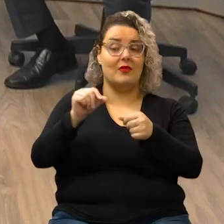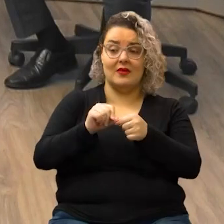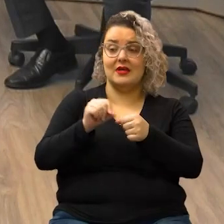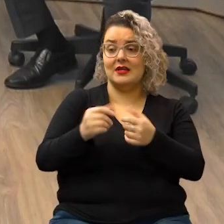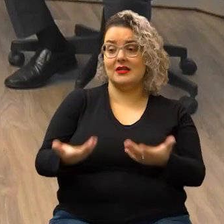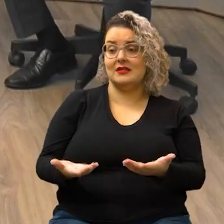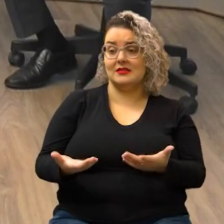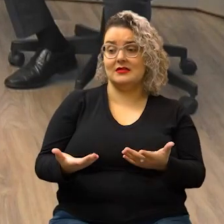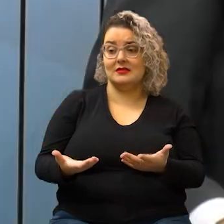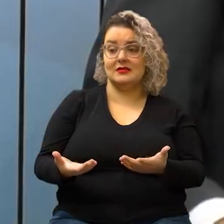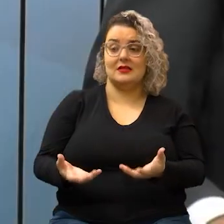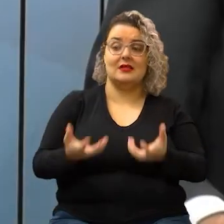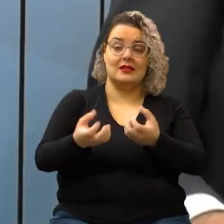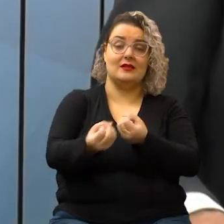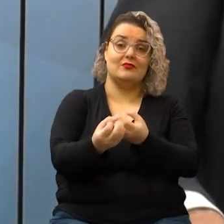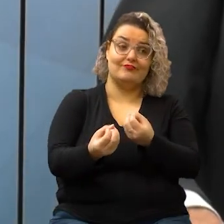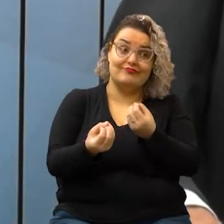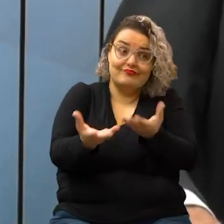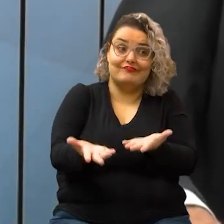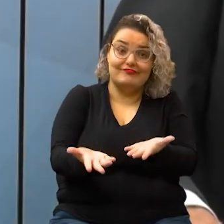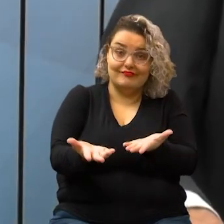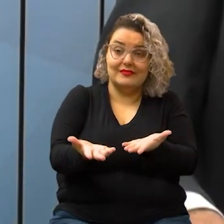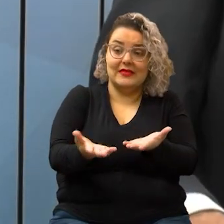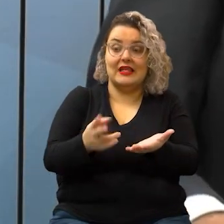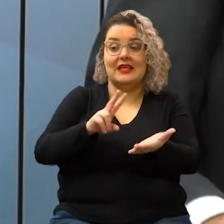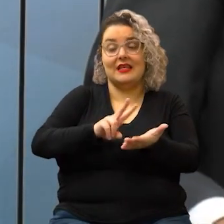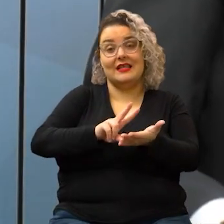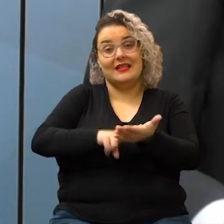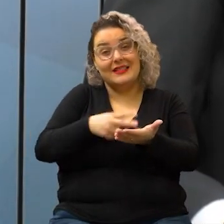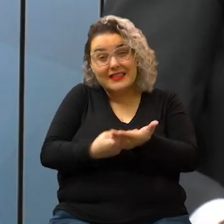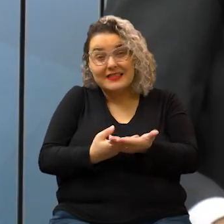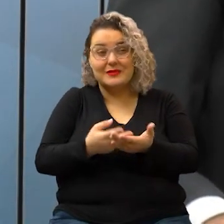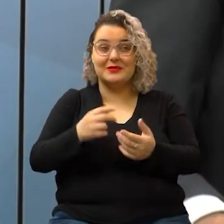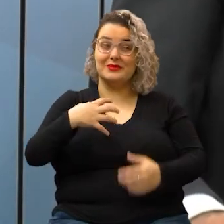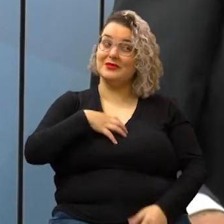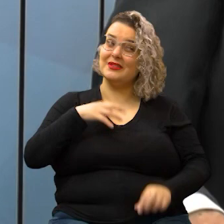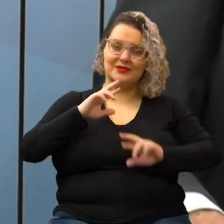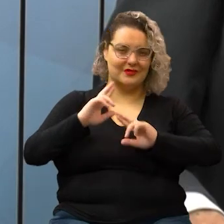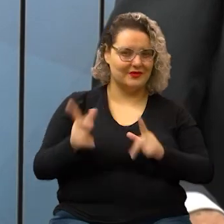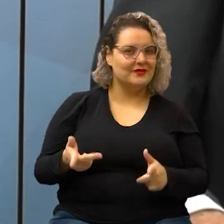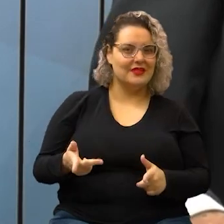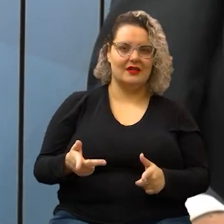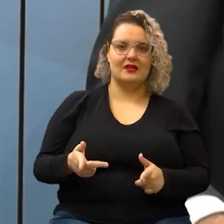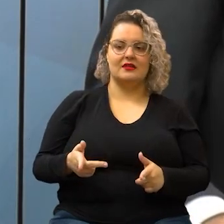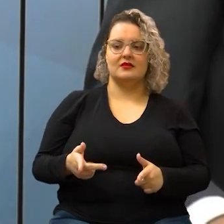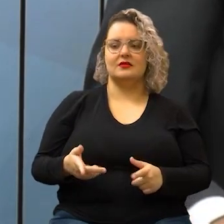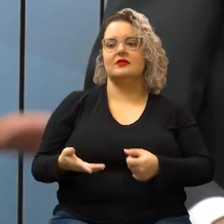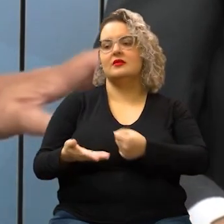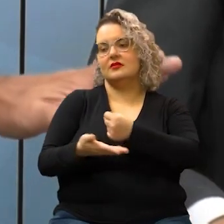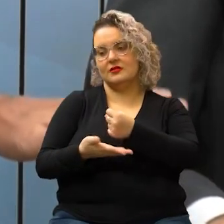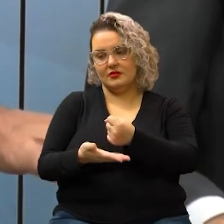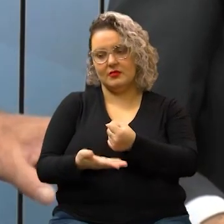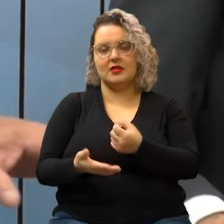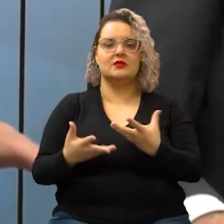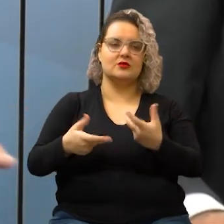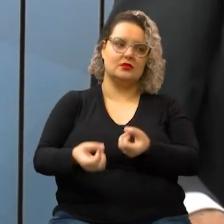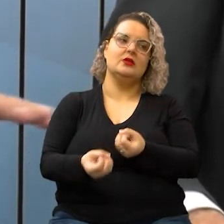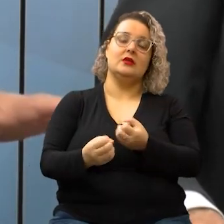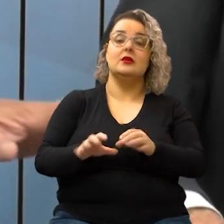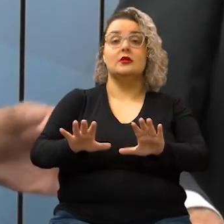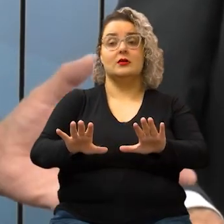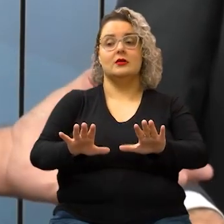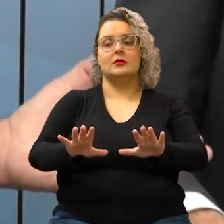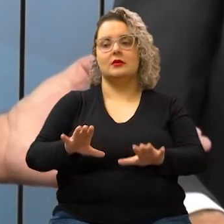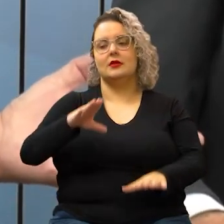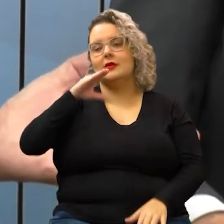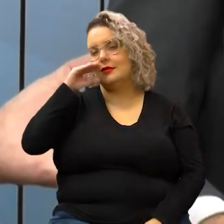você querendo passar uma informação e ela interpreta de forma diferente. Agora, a informação é a base de tudo. E outra, hein? Essa